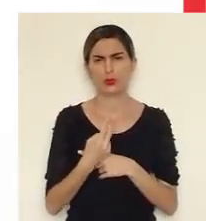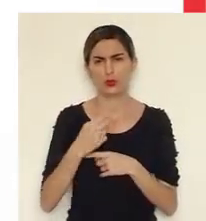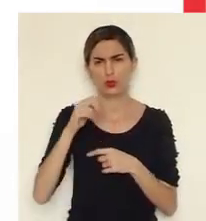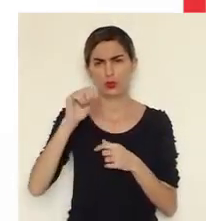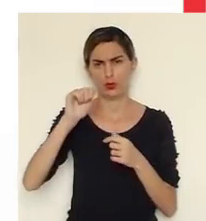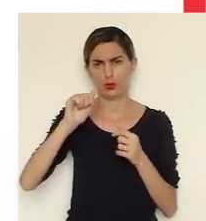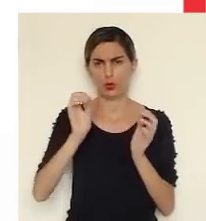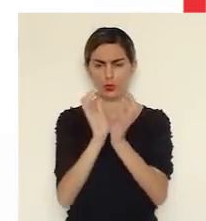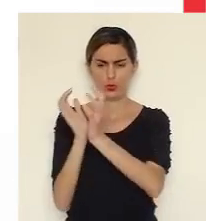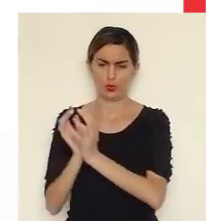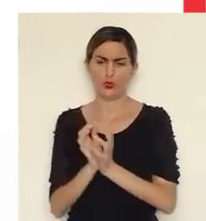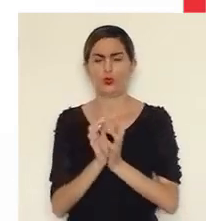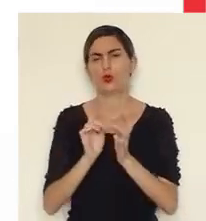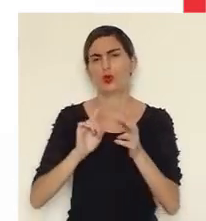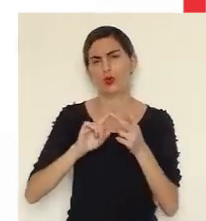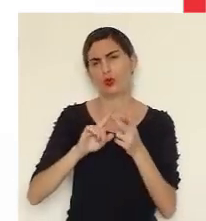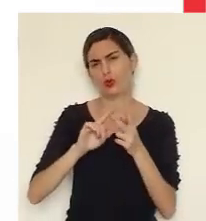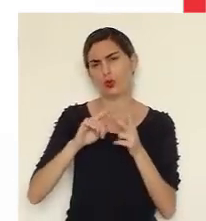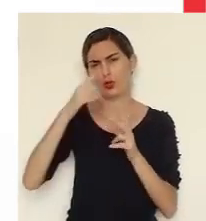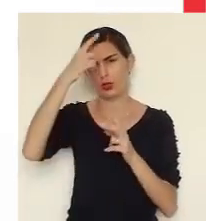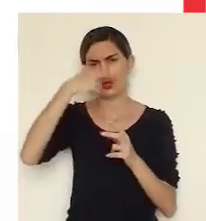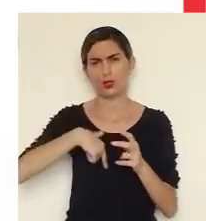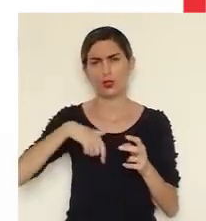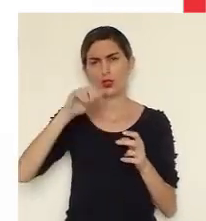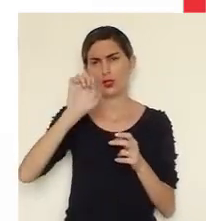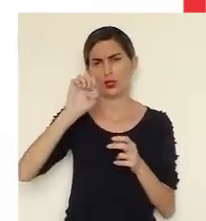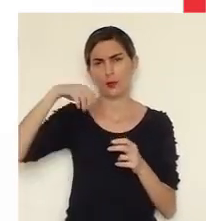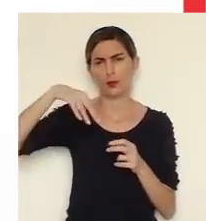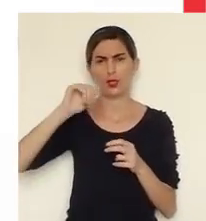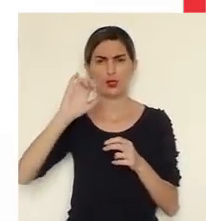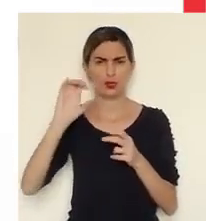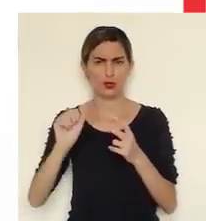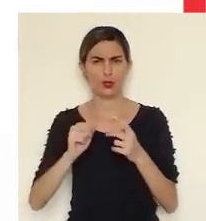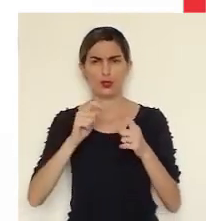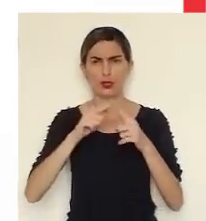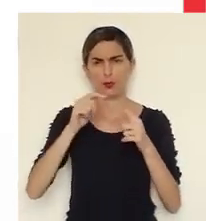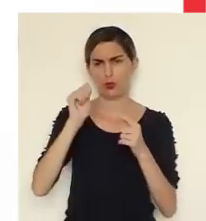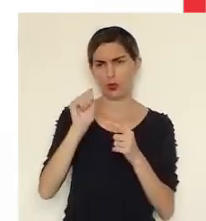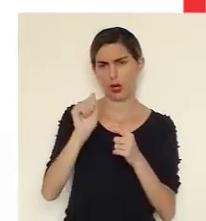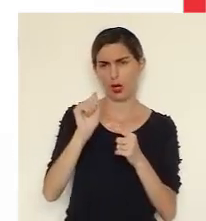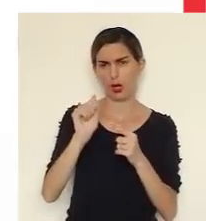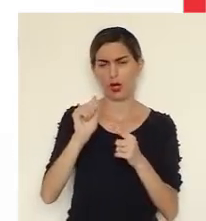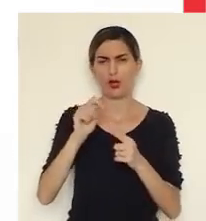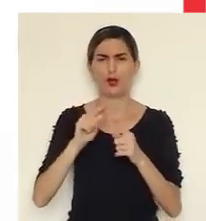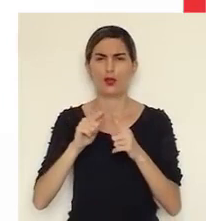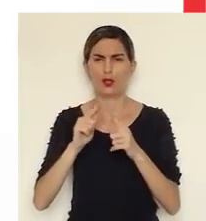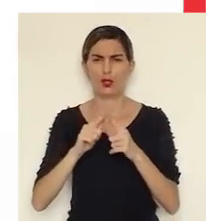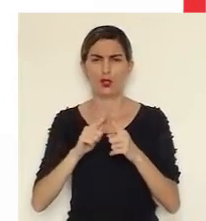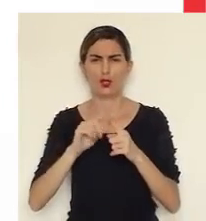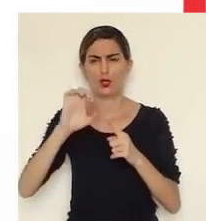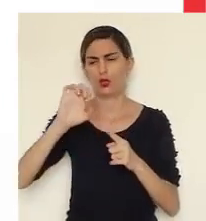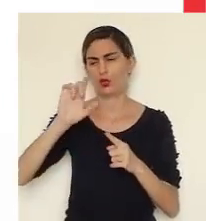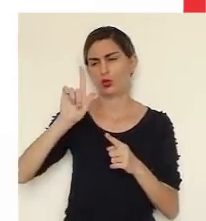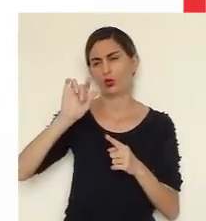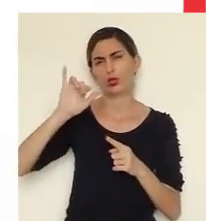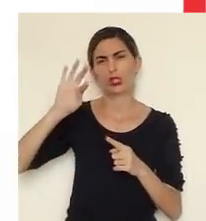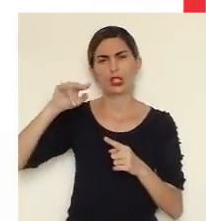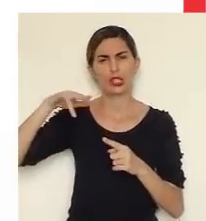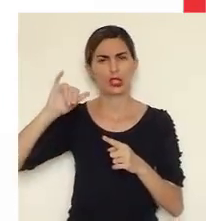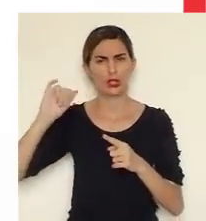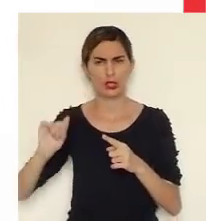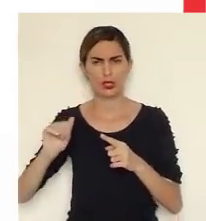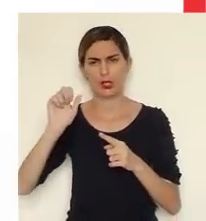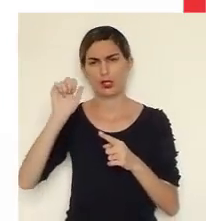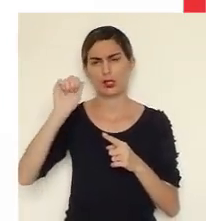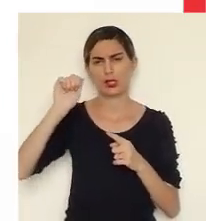denominados de aglutininas. Um indivíduo que possui hemácias do tipo A ele irá produzir